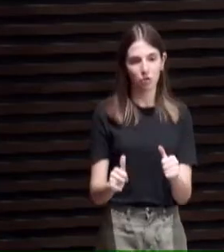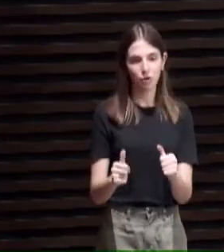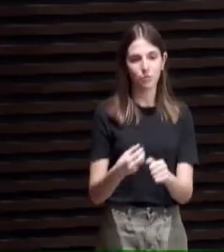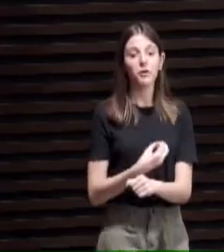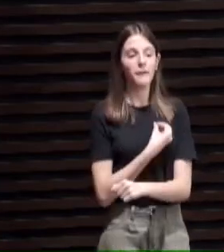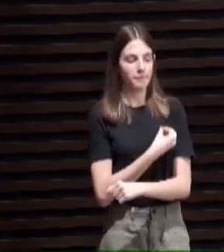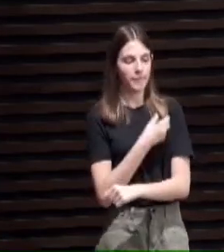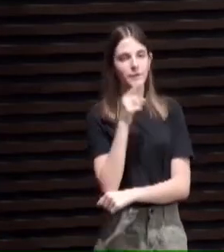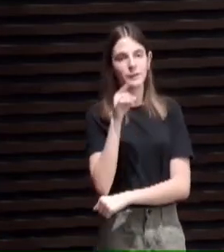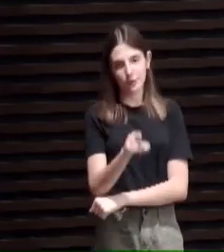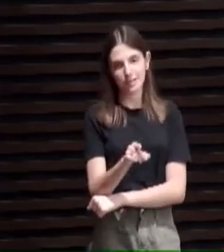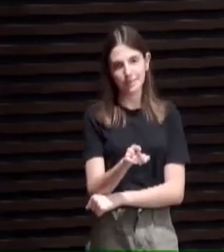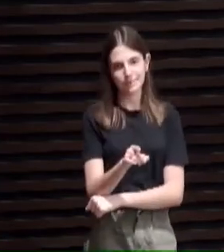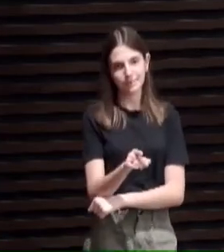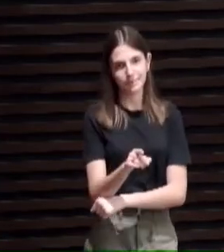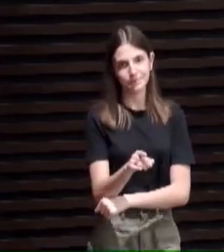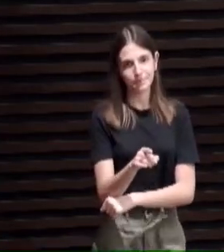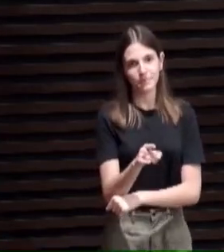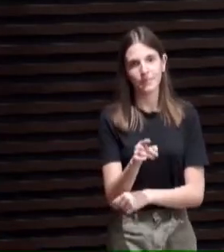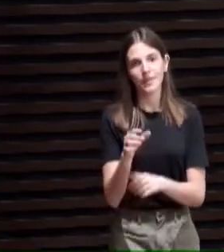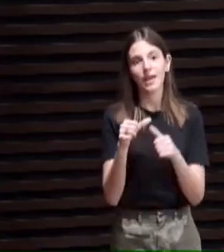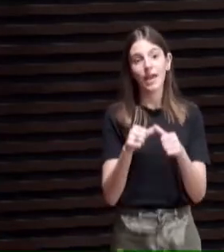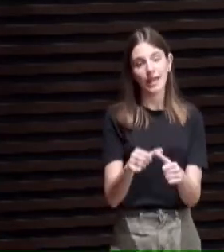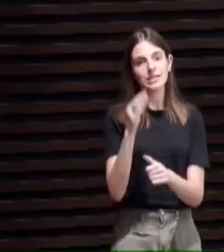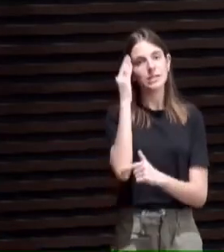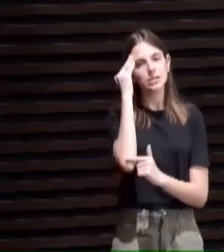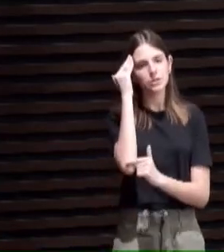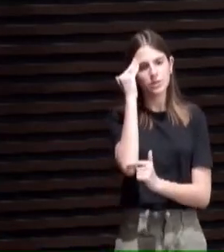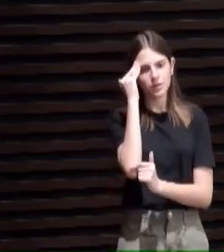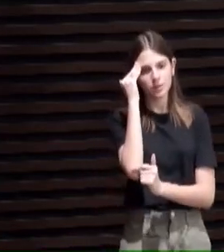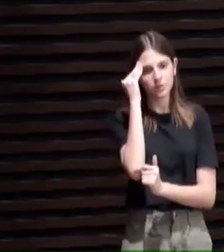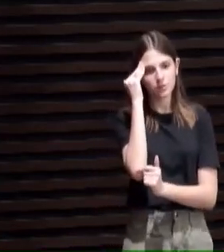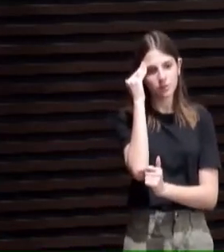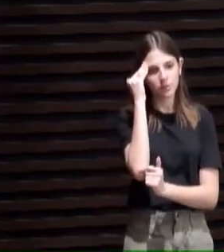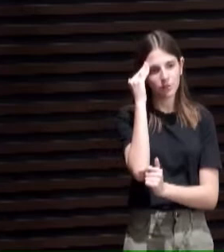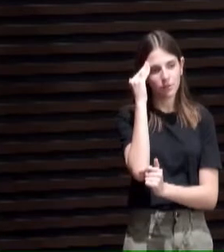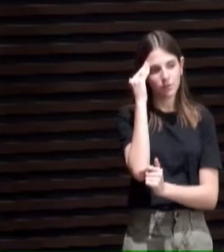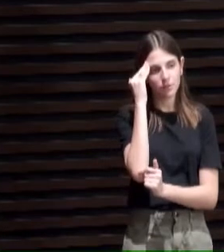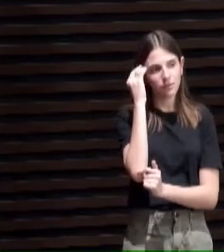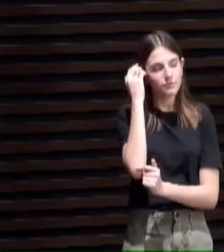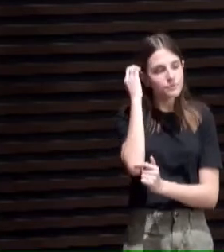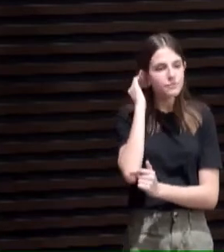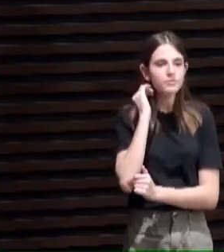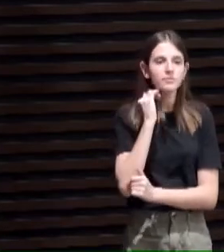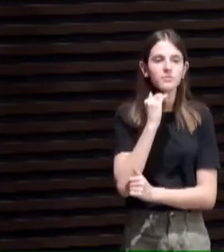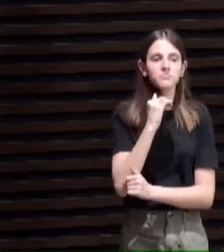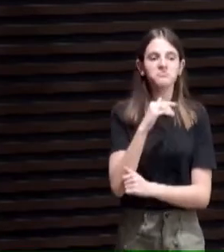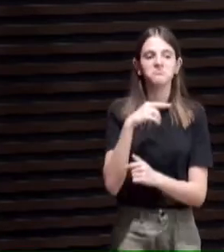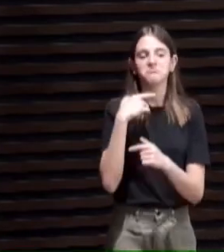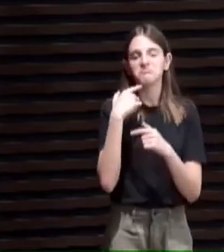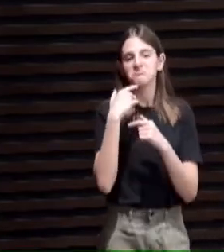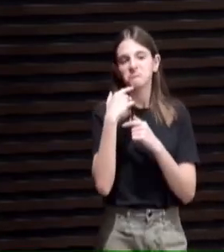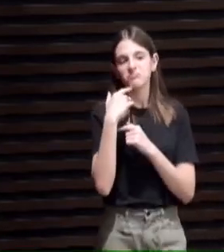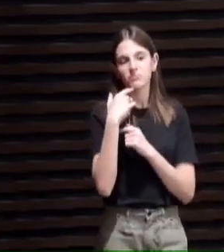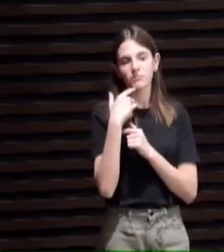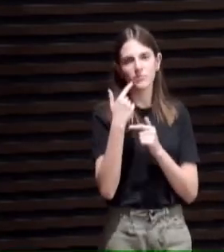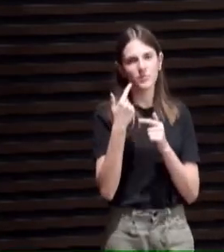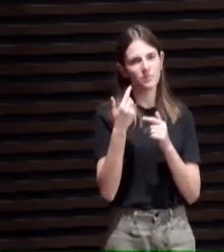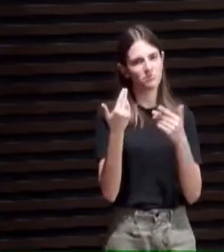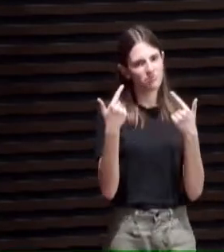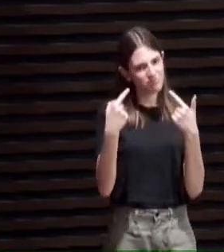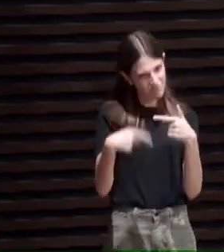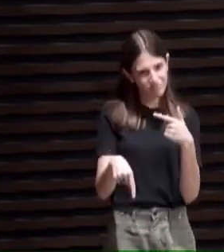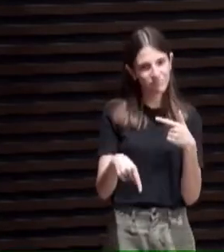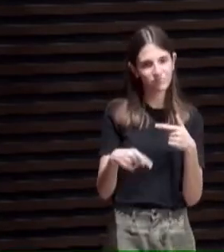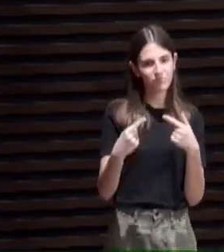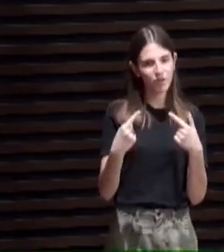Entende? Essa noção ela é uma noção mais para evitar o contraditório. Mas você pode dizer